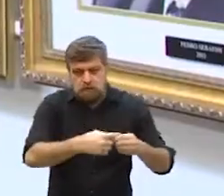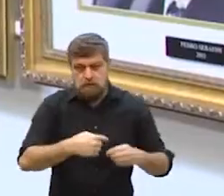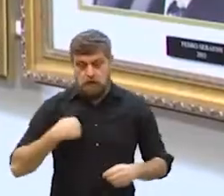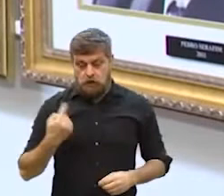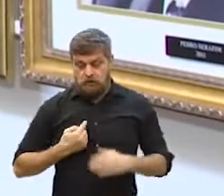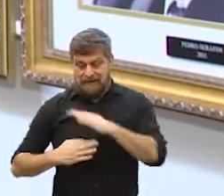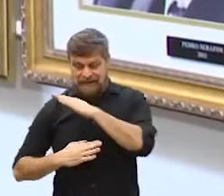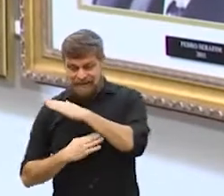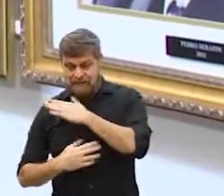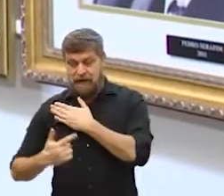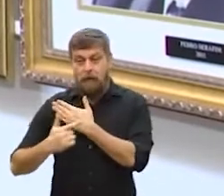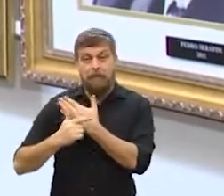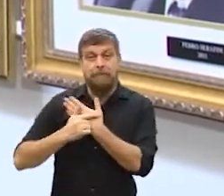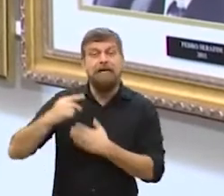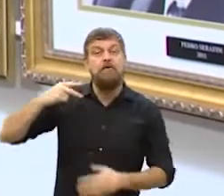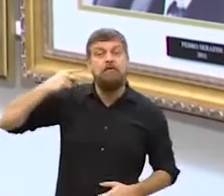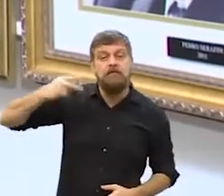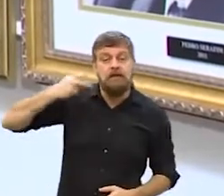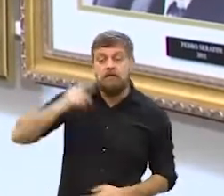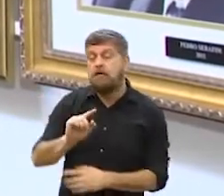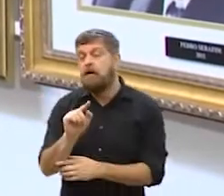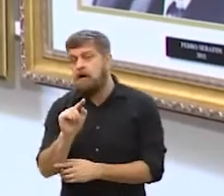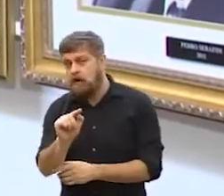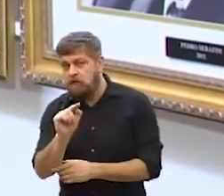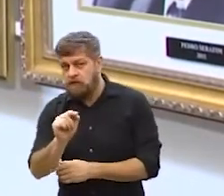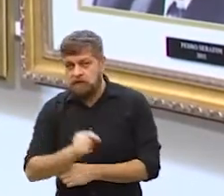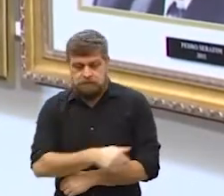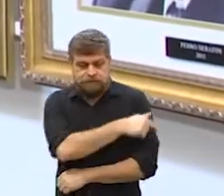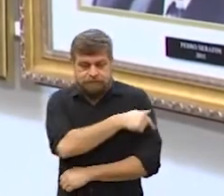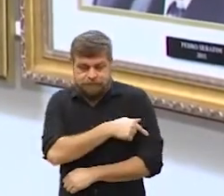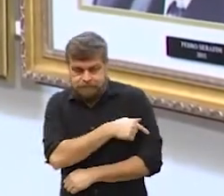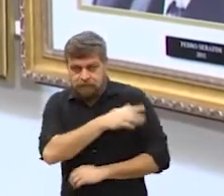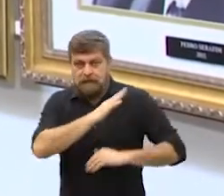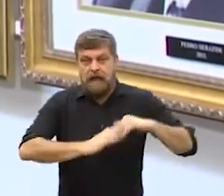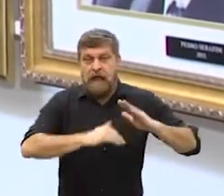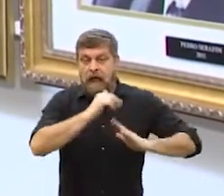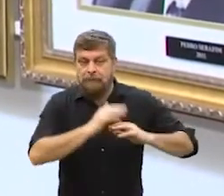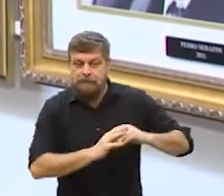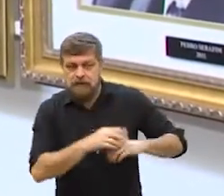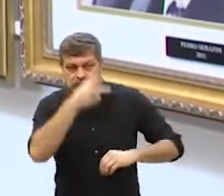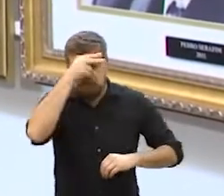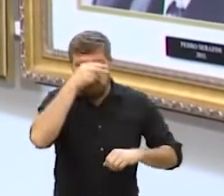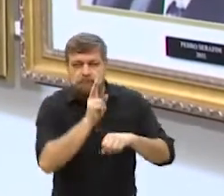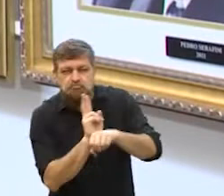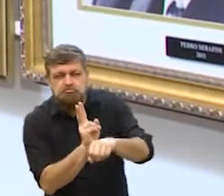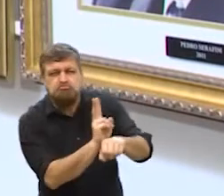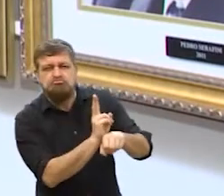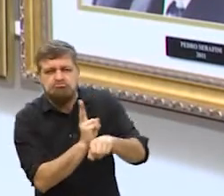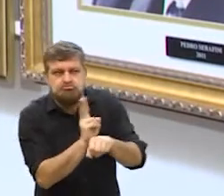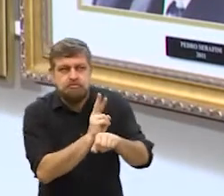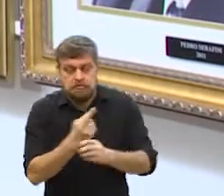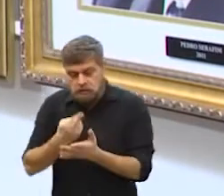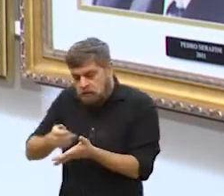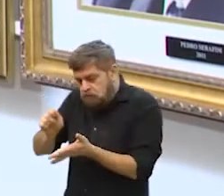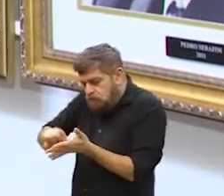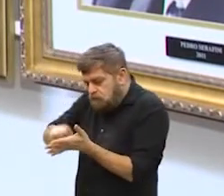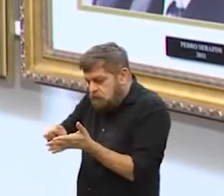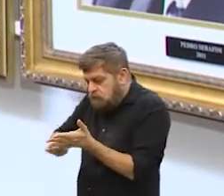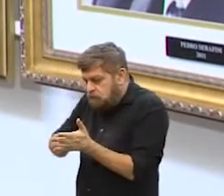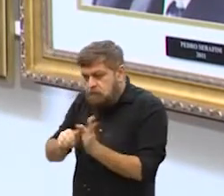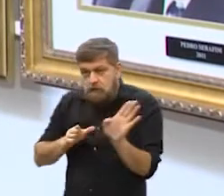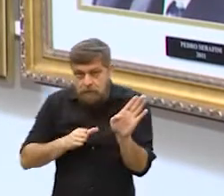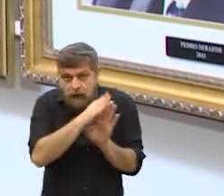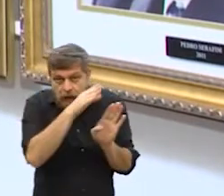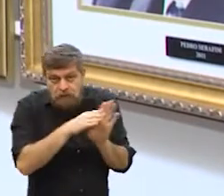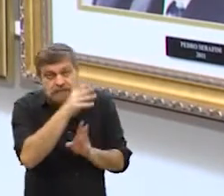a função da Câmara Municipal e duas do legislador é fiscalizar ao vivo fazer